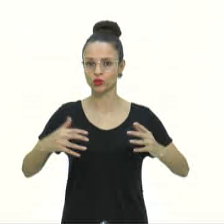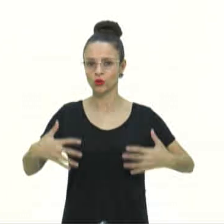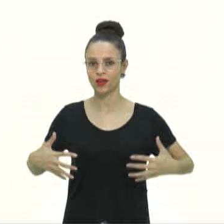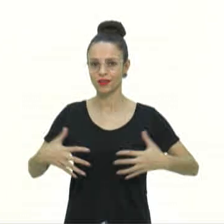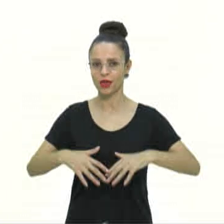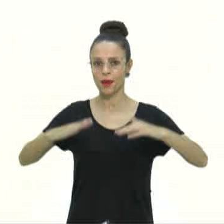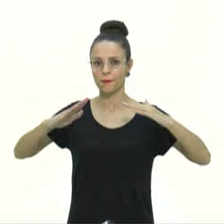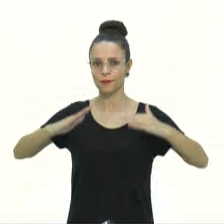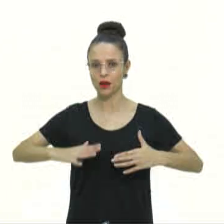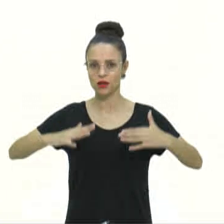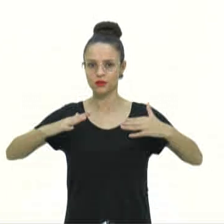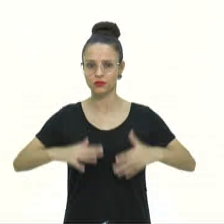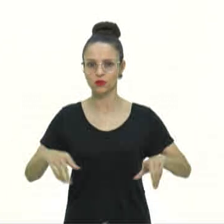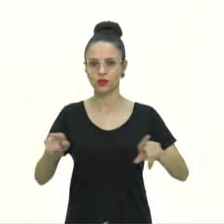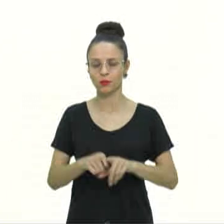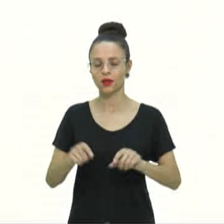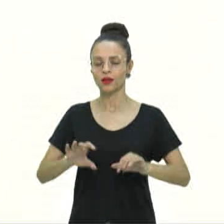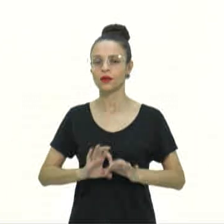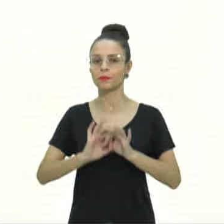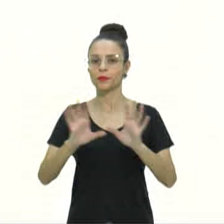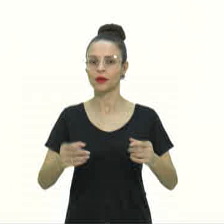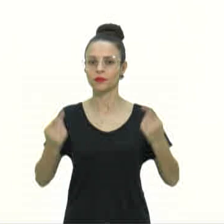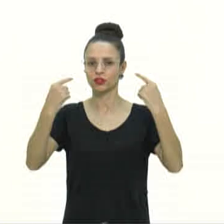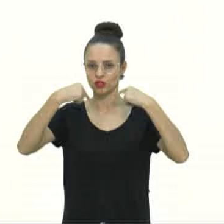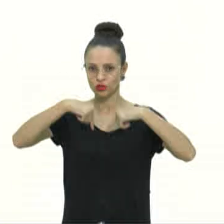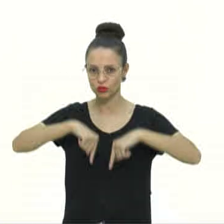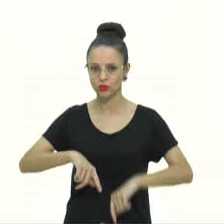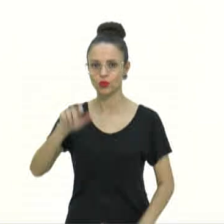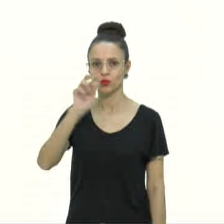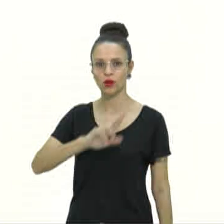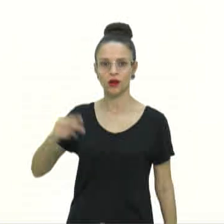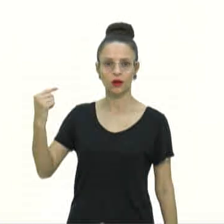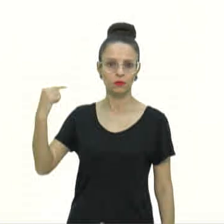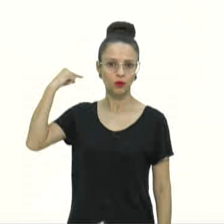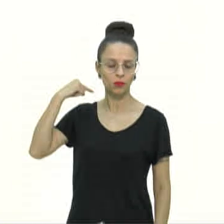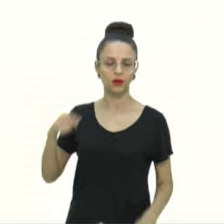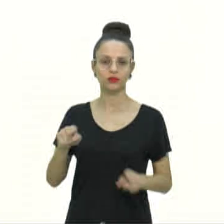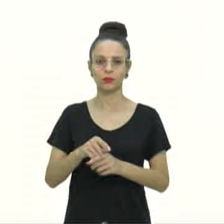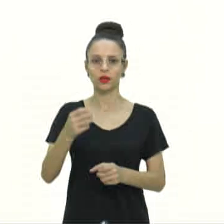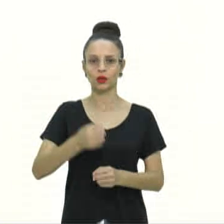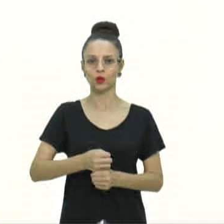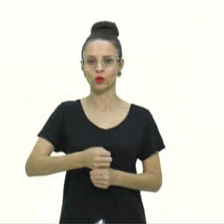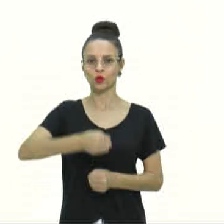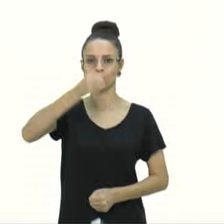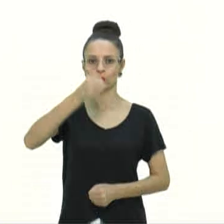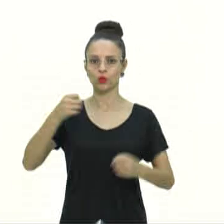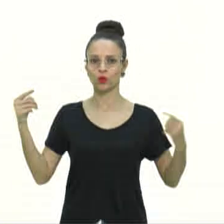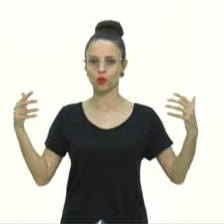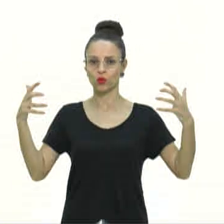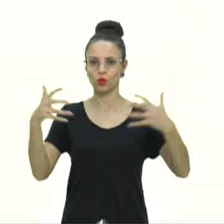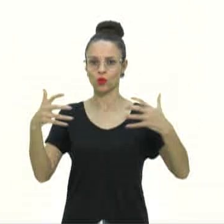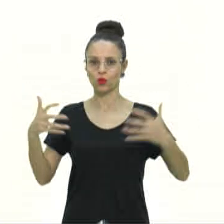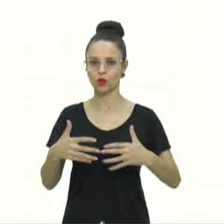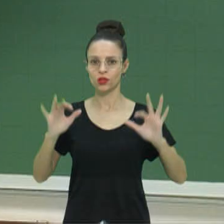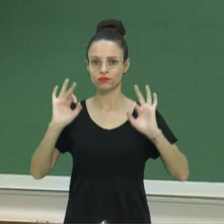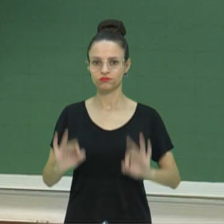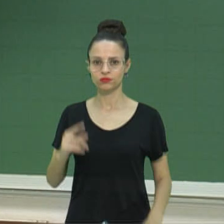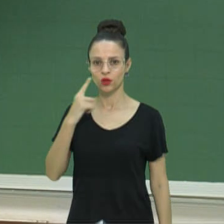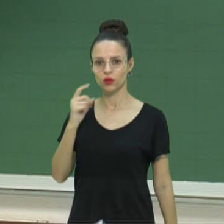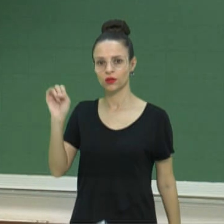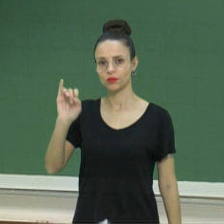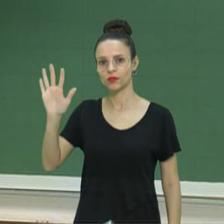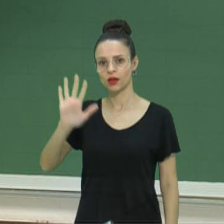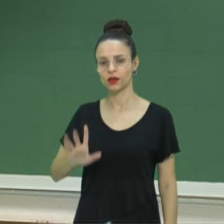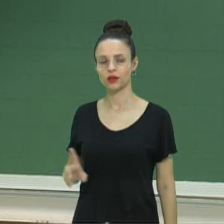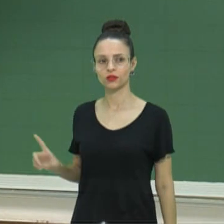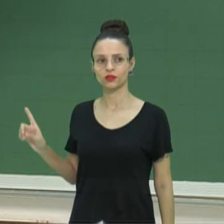torácica, permitindo a entrada do ar nos pulmões, estabilização da coluna vertebral e expulsões, né? Então aqui nessa imagem aqui